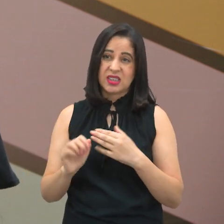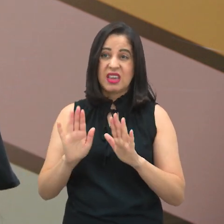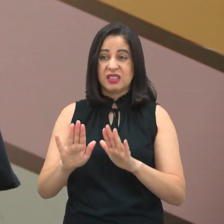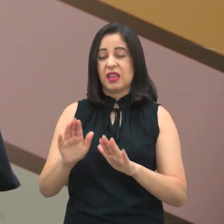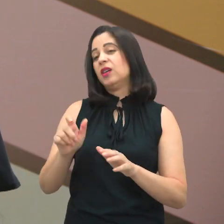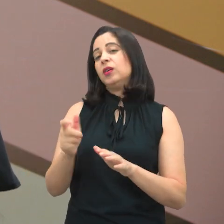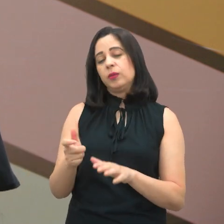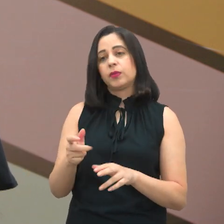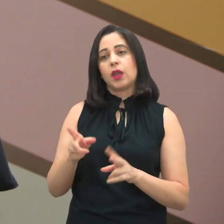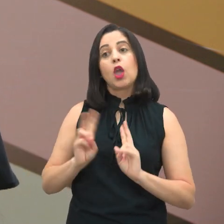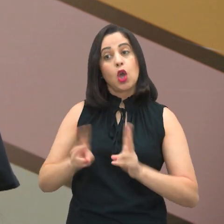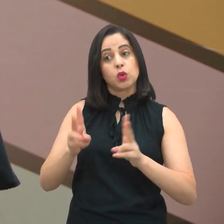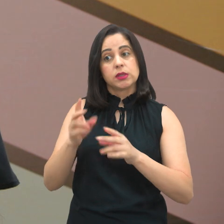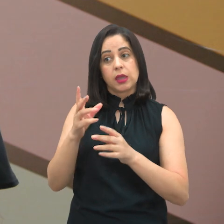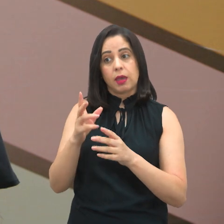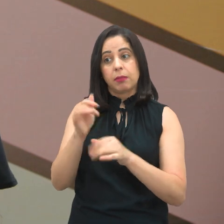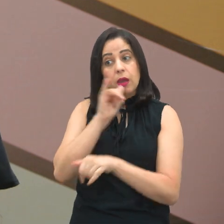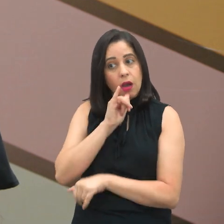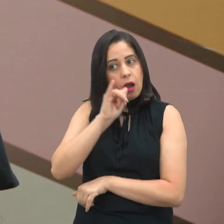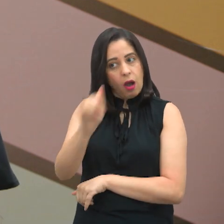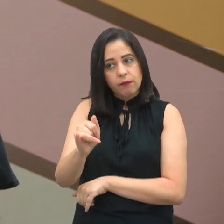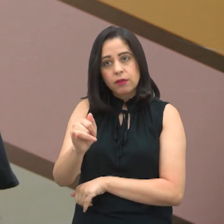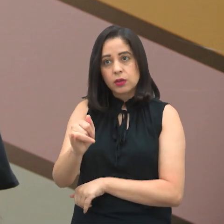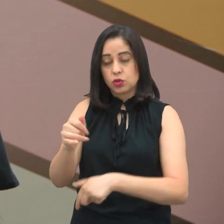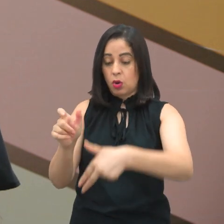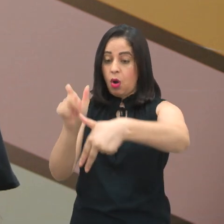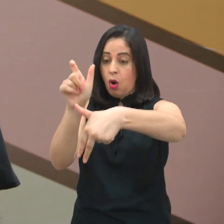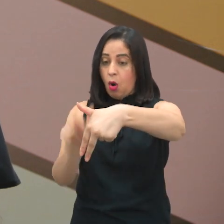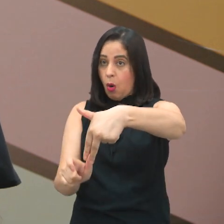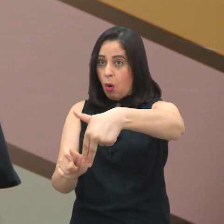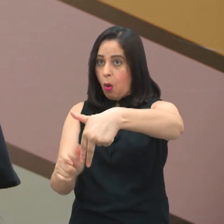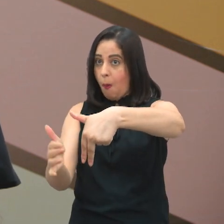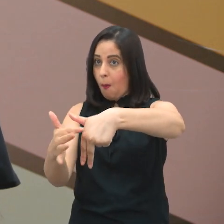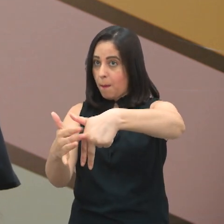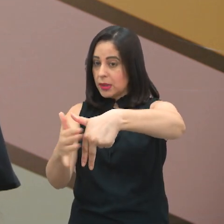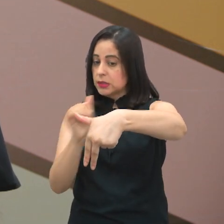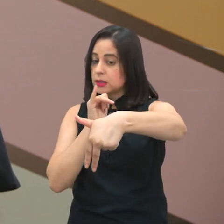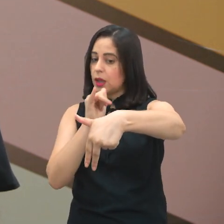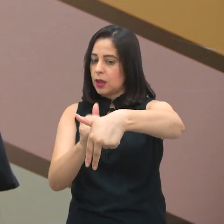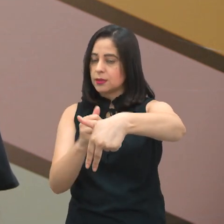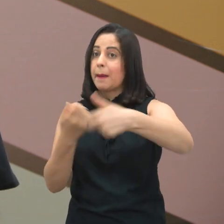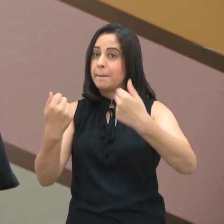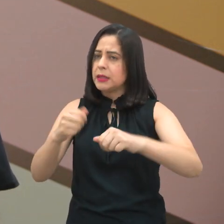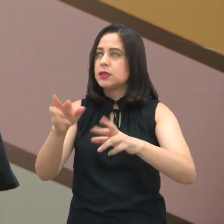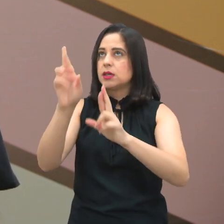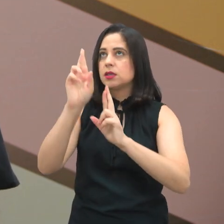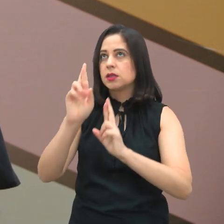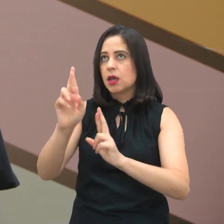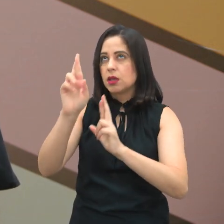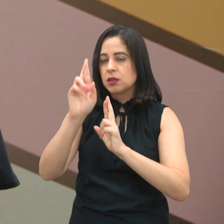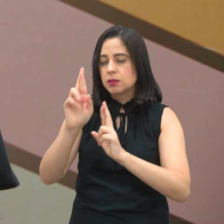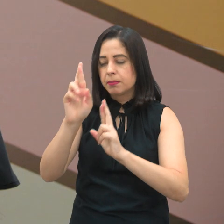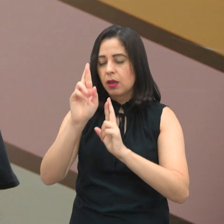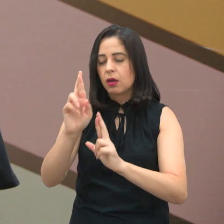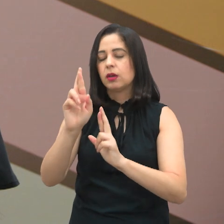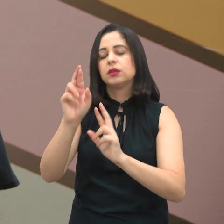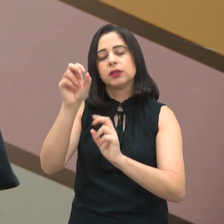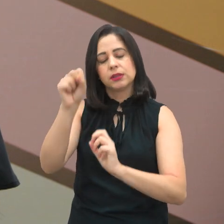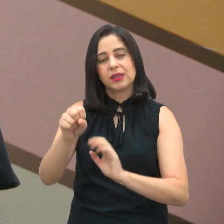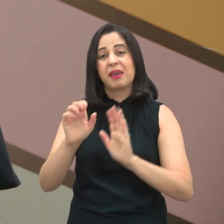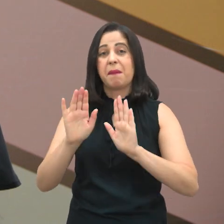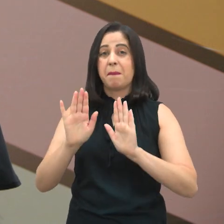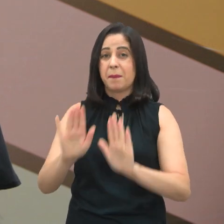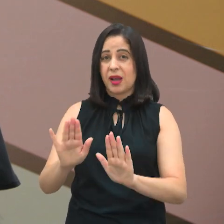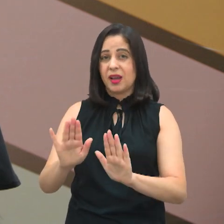Então, muitas vezes, eu sempre alerto os pacientes que é importante ter esperança, ter uma boa adesão,